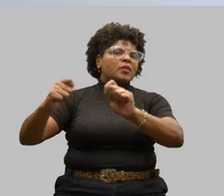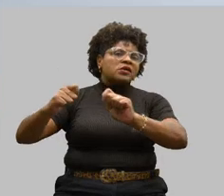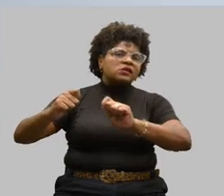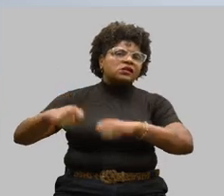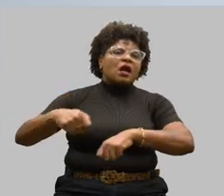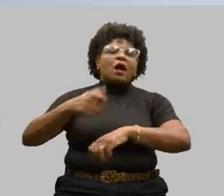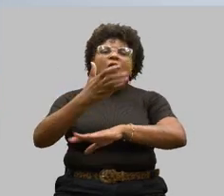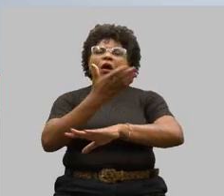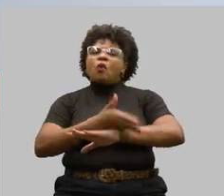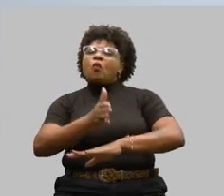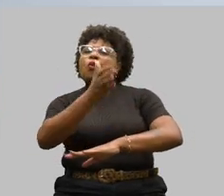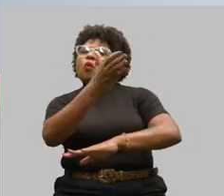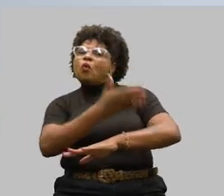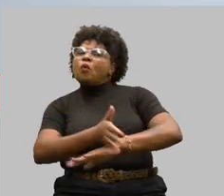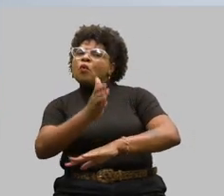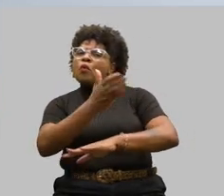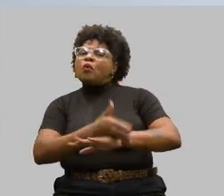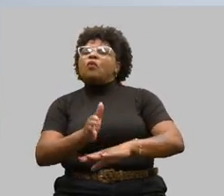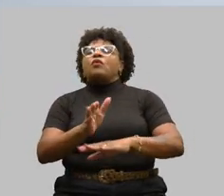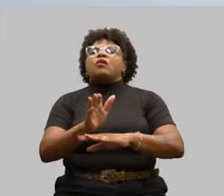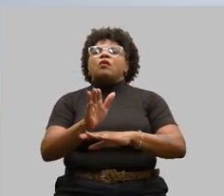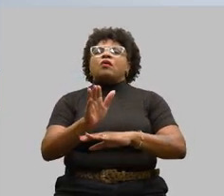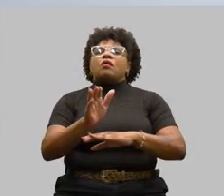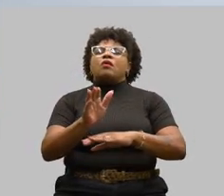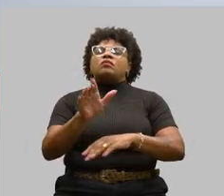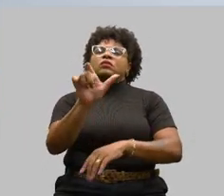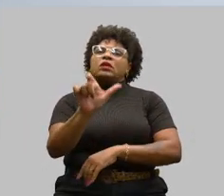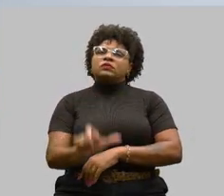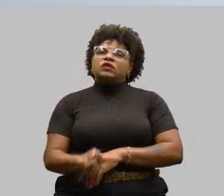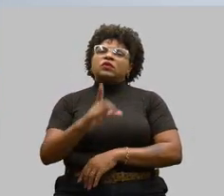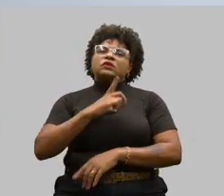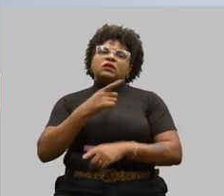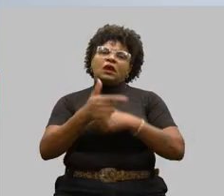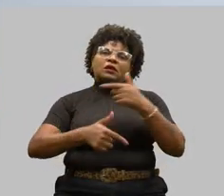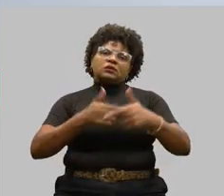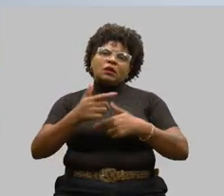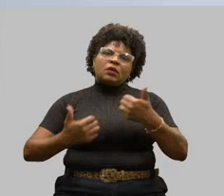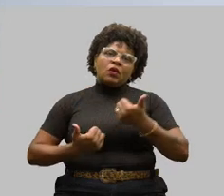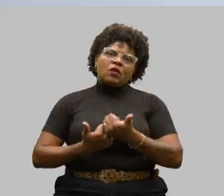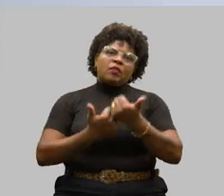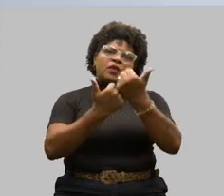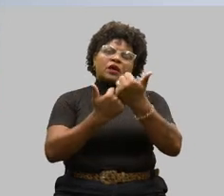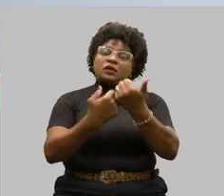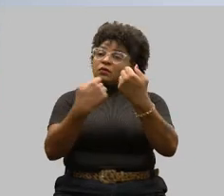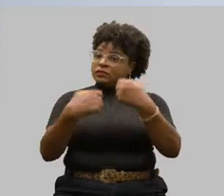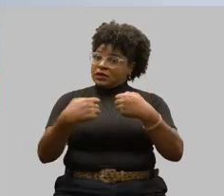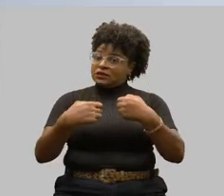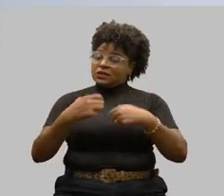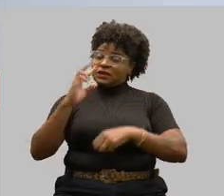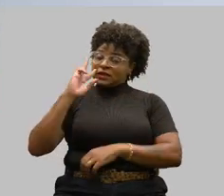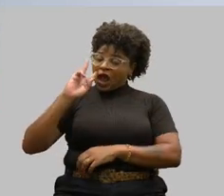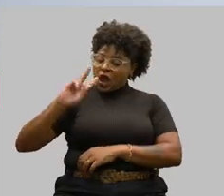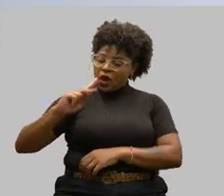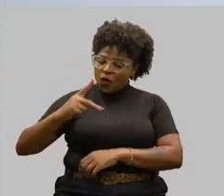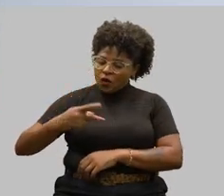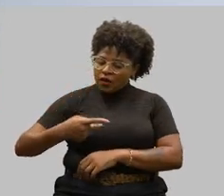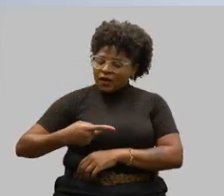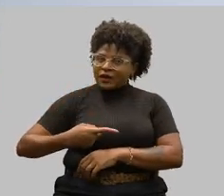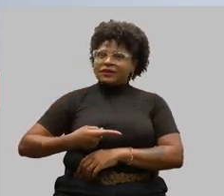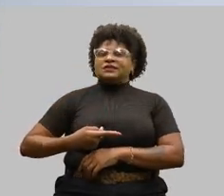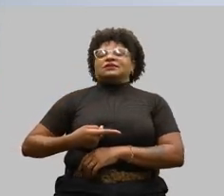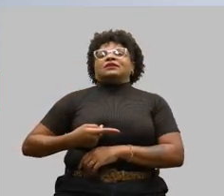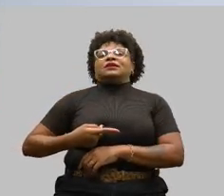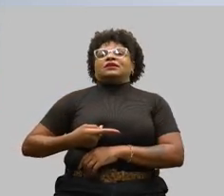habilidades os usuários de emprego apoiado as pessoas com deficiência devem ser vistos em termos dos seus pontos